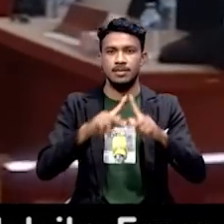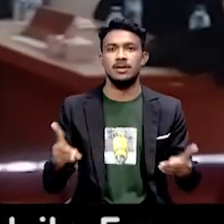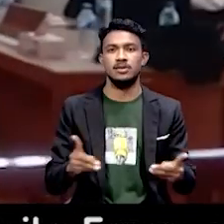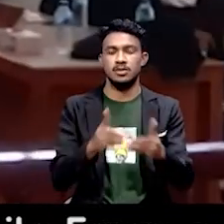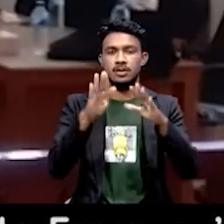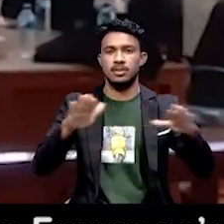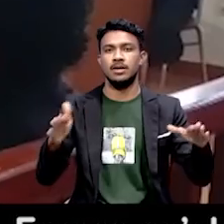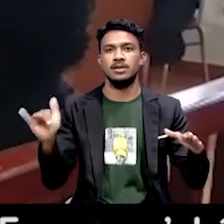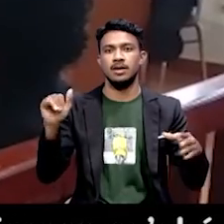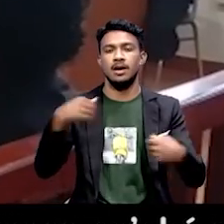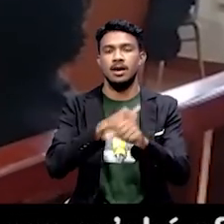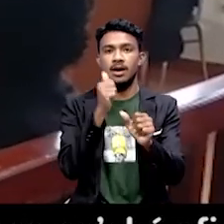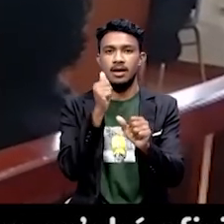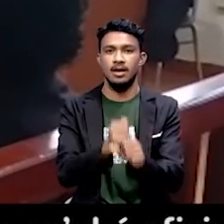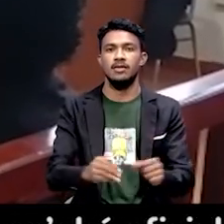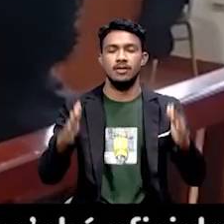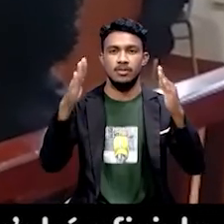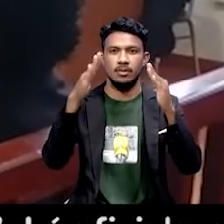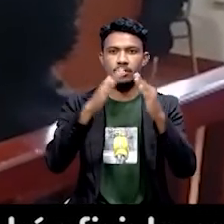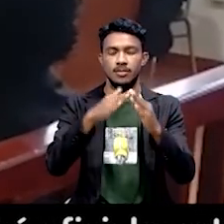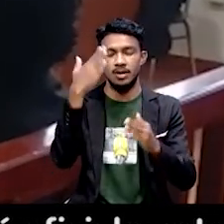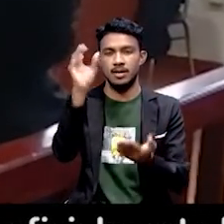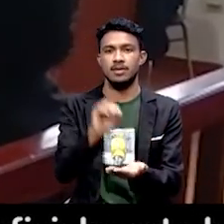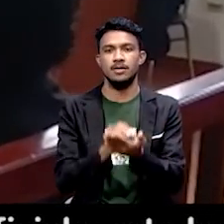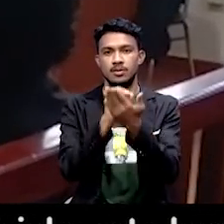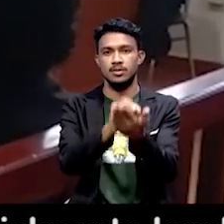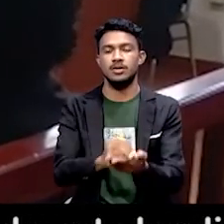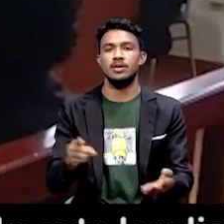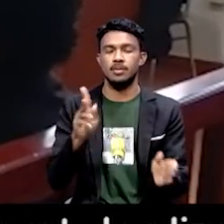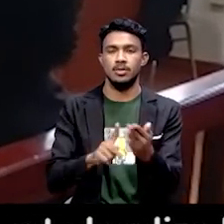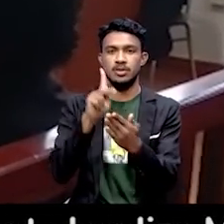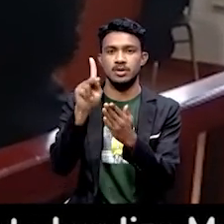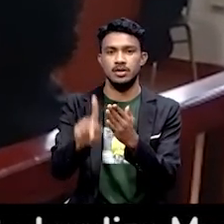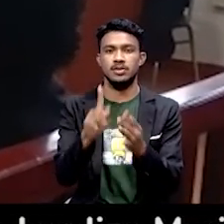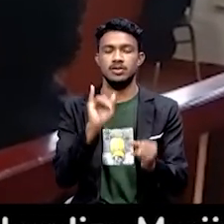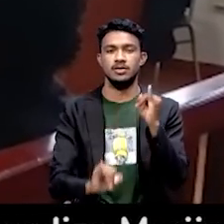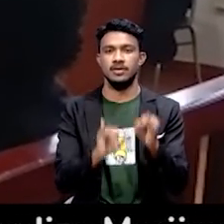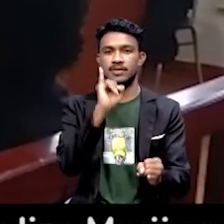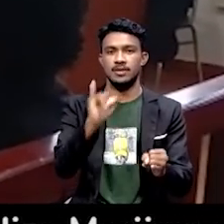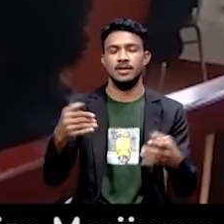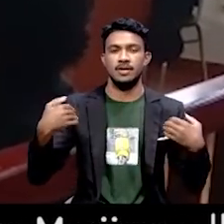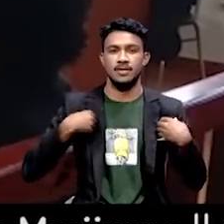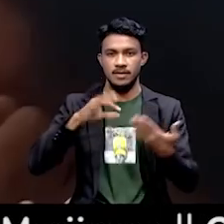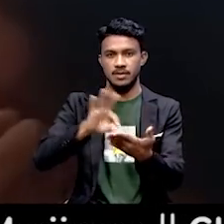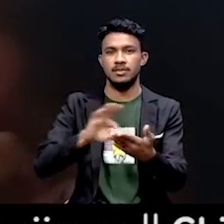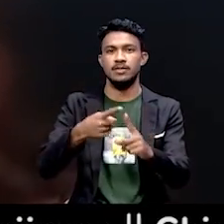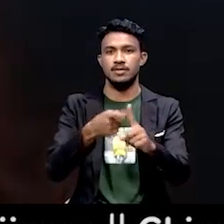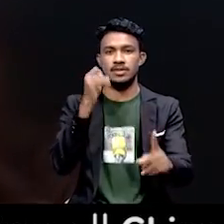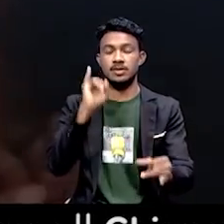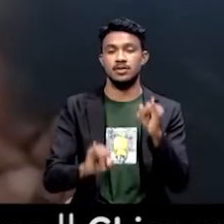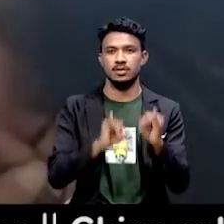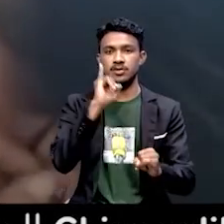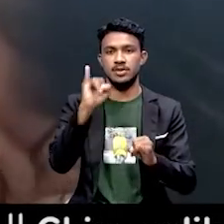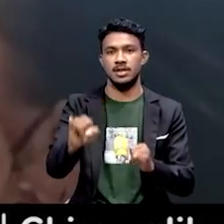toponis nebe nia rase que estabelece tamaona ba processo final judicial nian. E a leitura acordam husi juiz